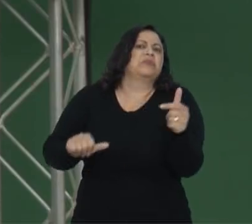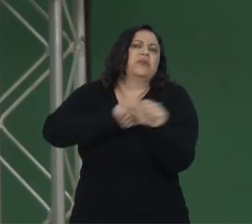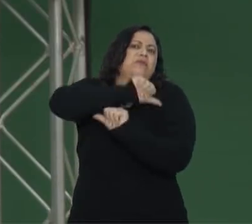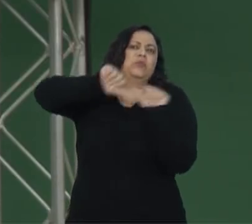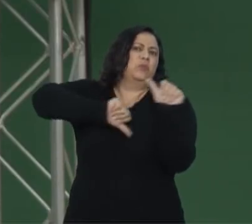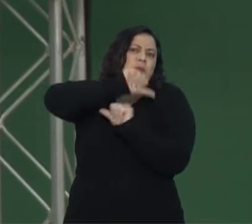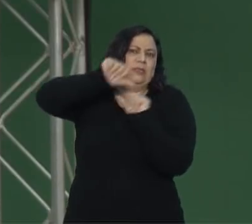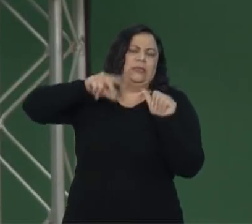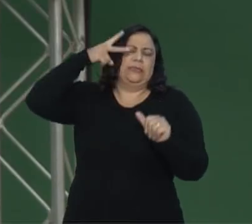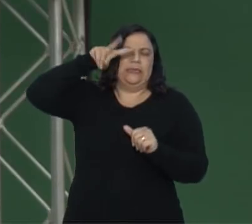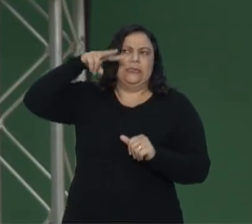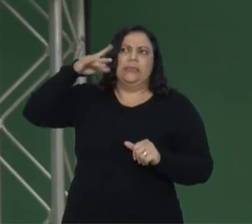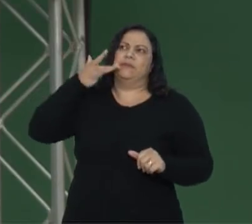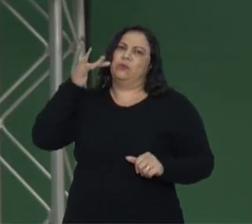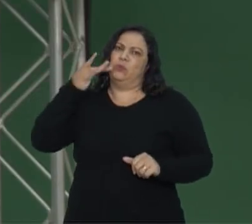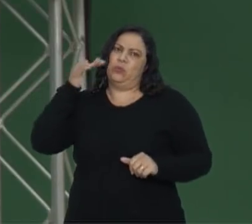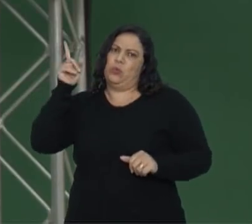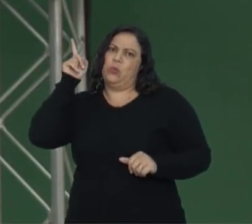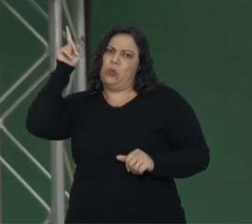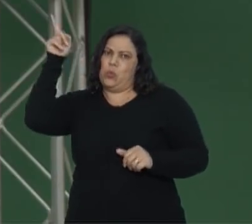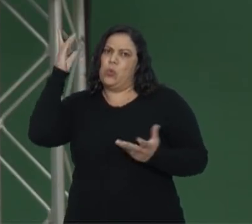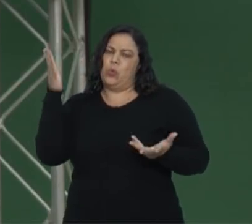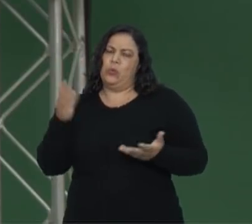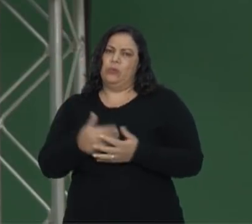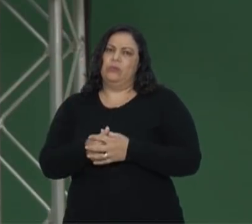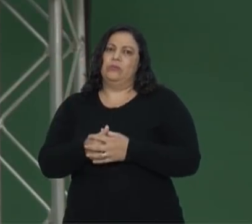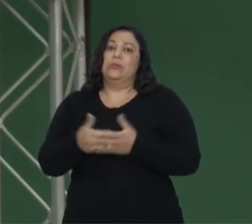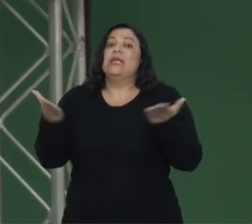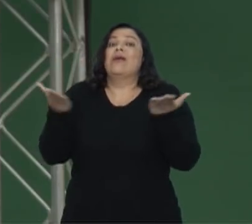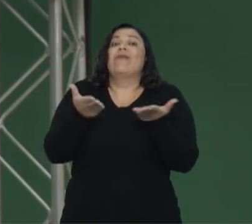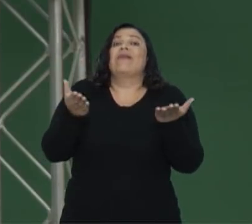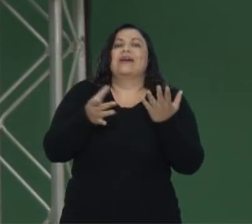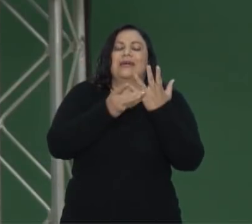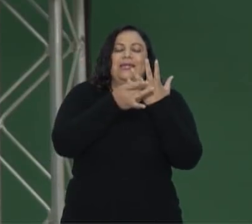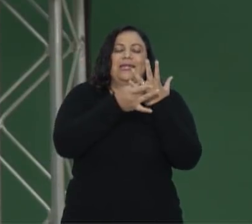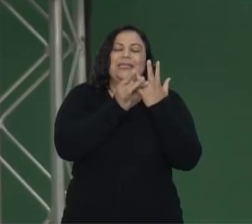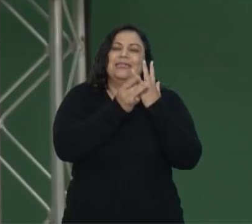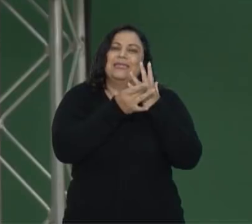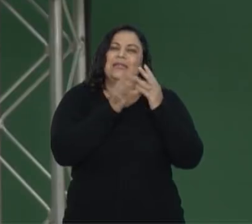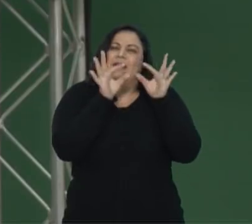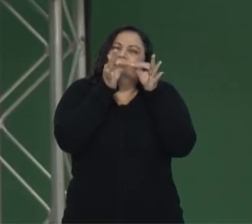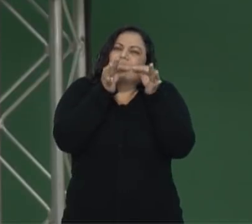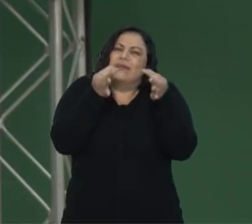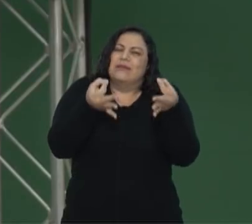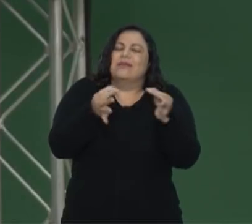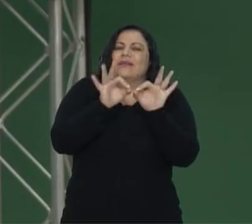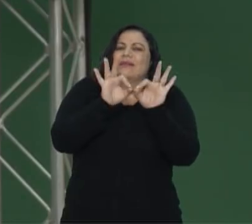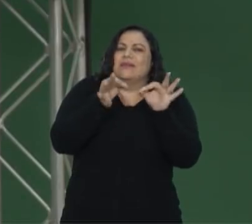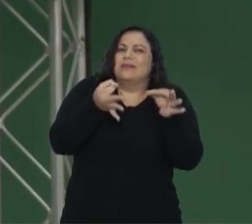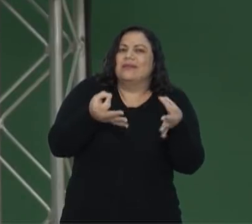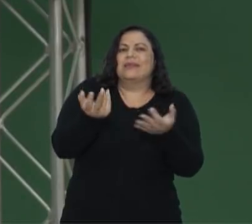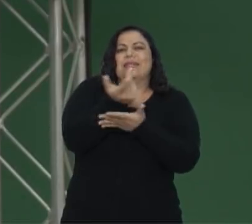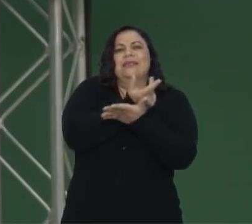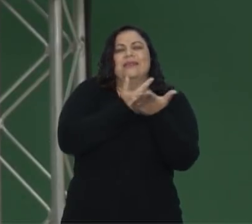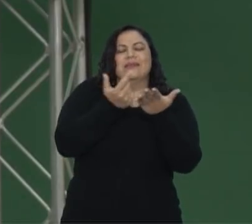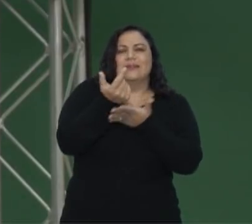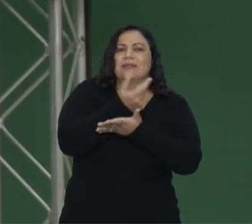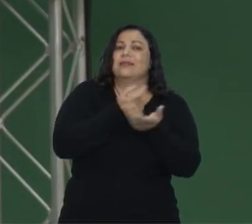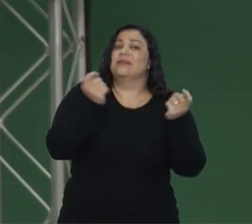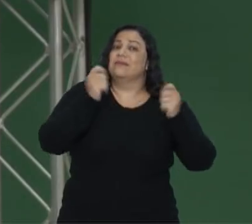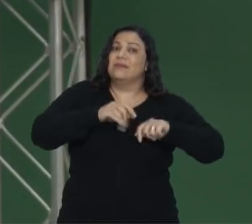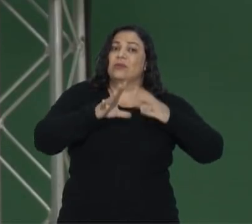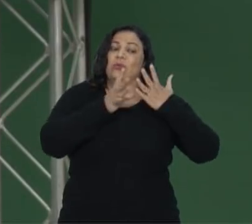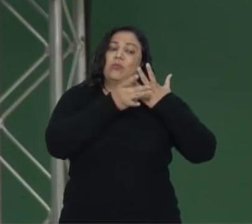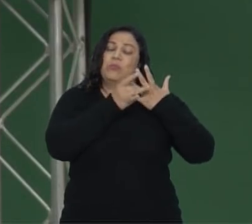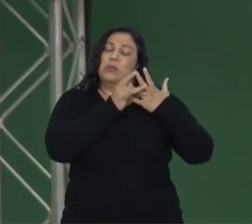transformação nenhuma pelo homem. Percebam esse anel, olha o formato, a delicadeza no desenho. Então o